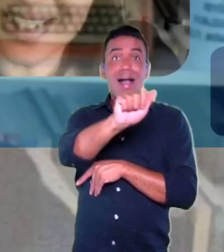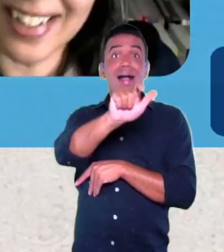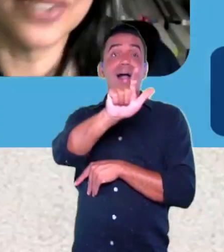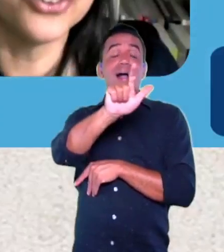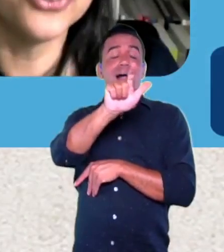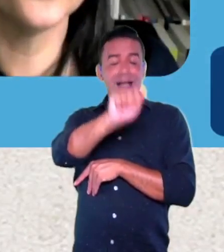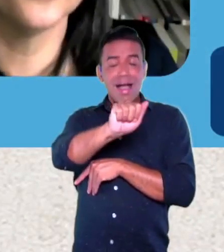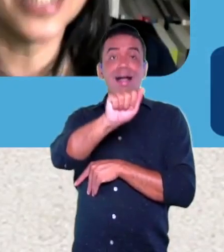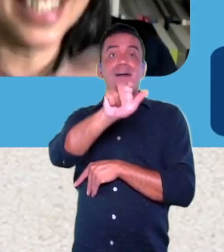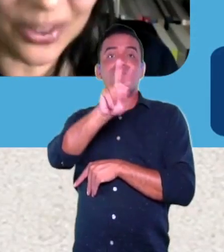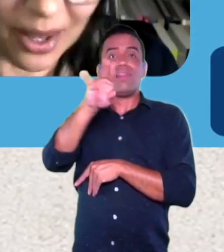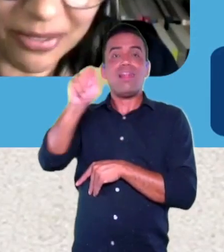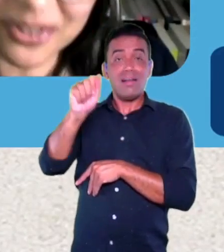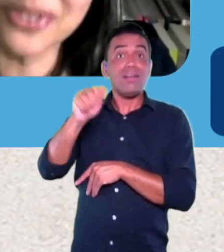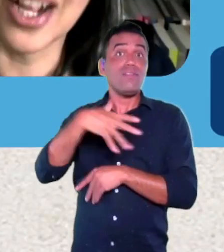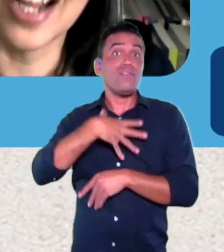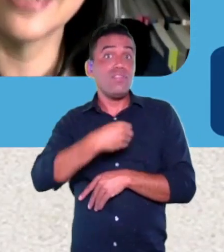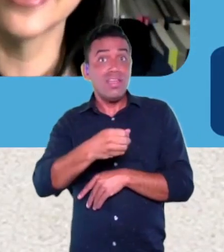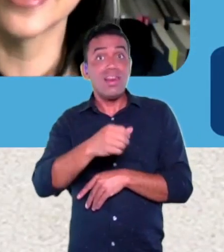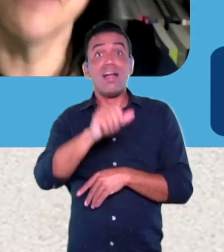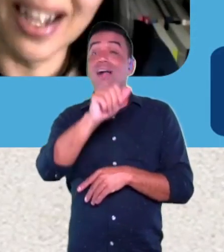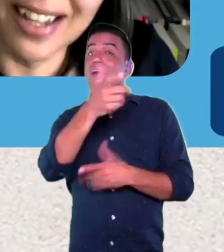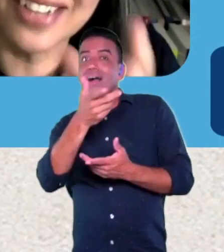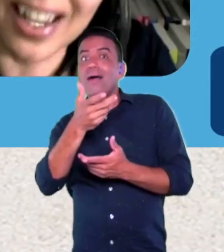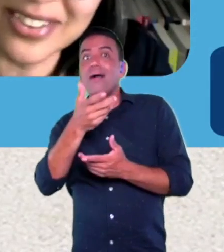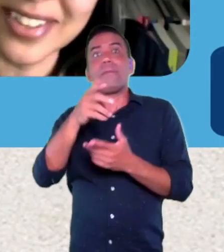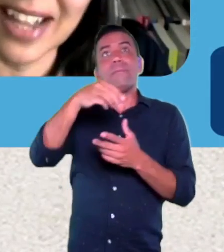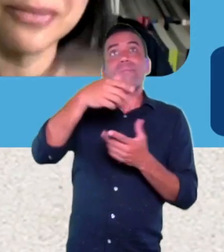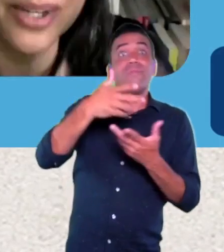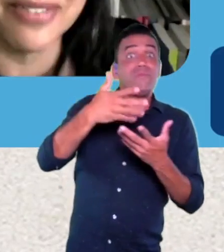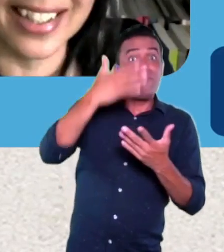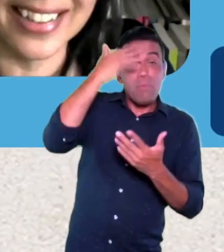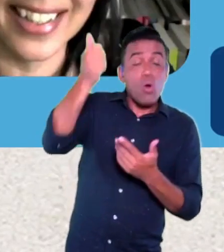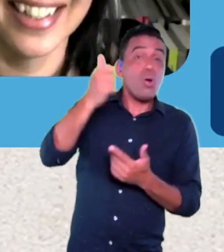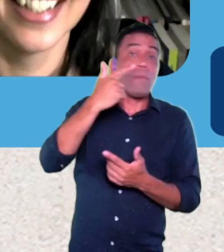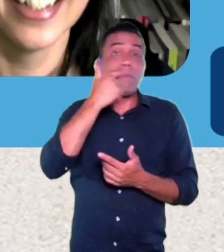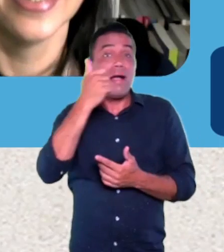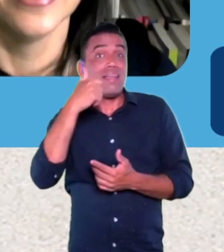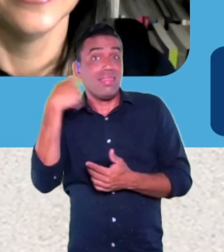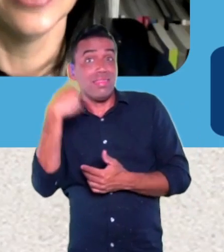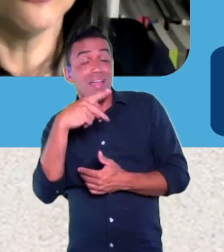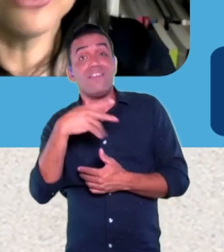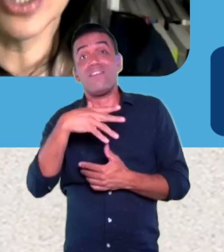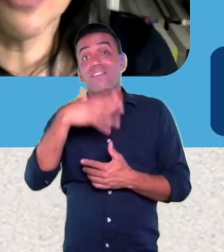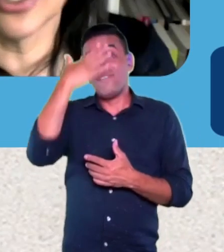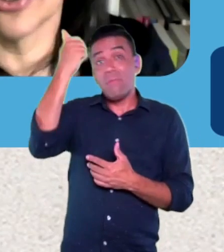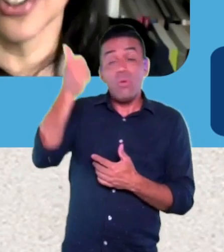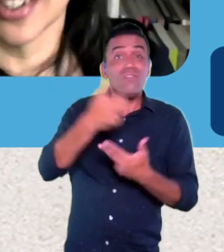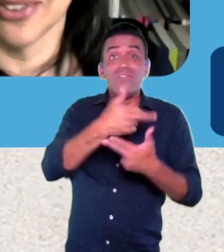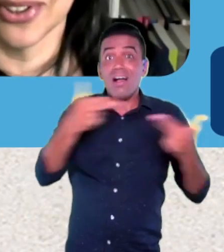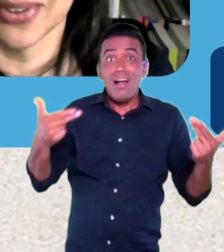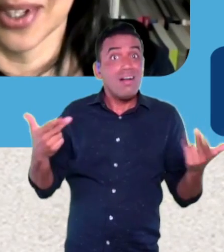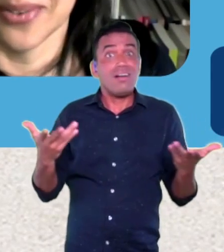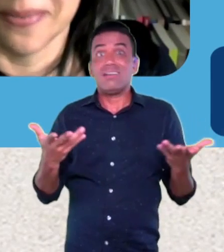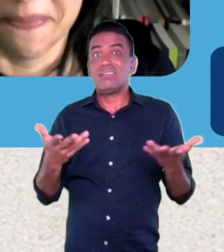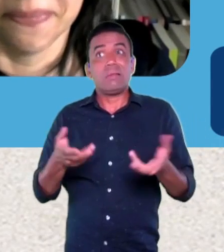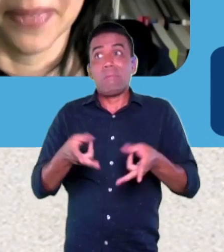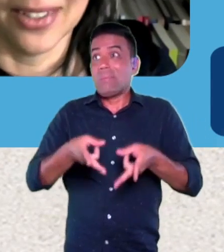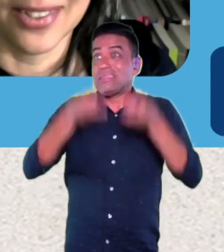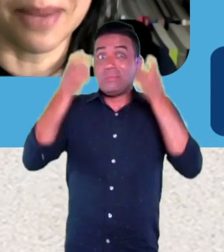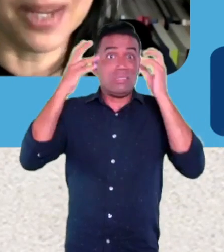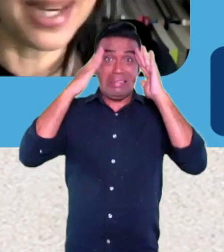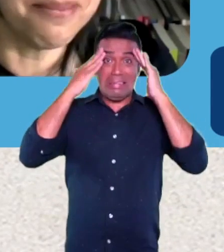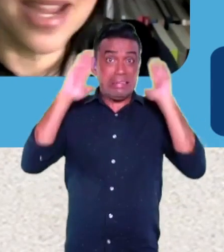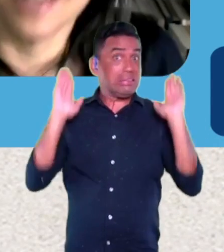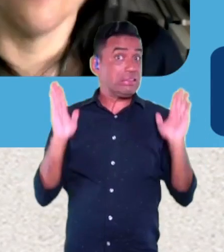Laís Corrêa de Araújo, filha do Afonso Ávila, irmã do Carlos Ávila, por aí vai, né? Aham. Não tinha muita noção disso, não.